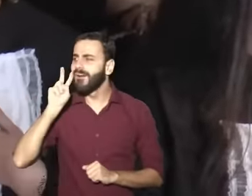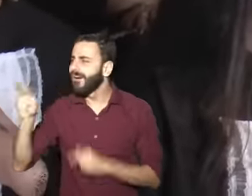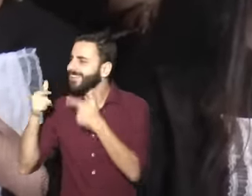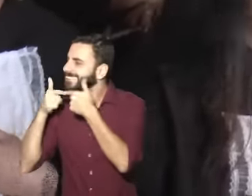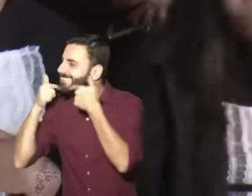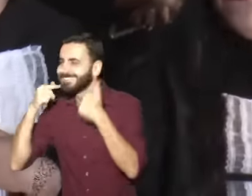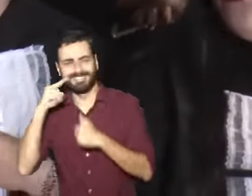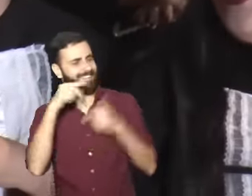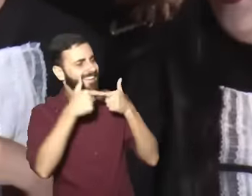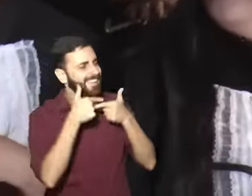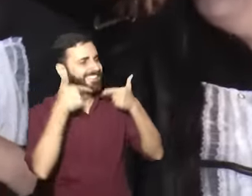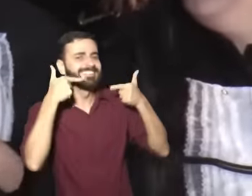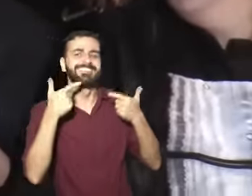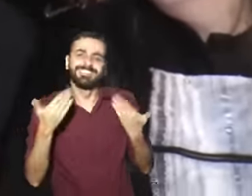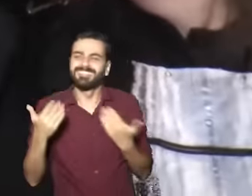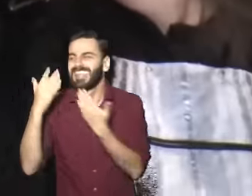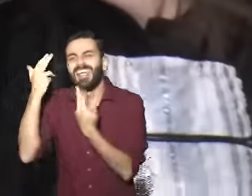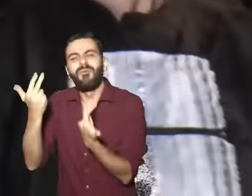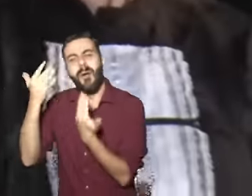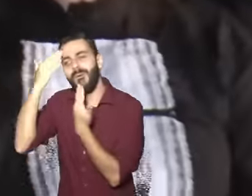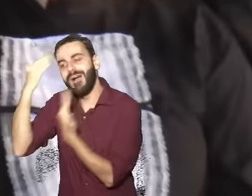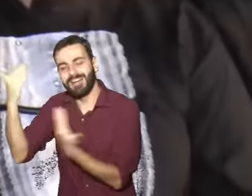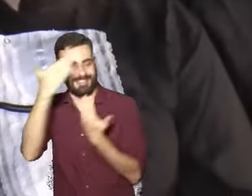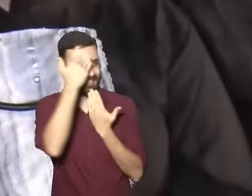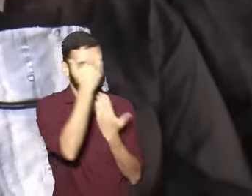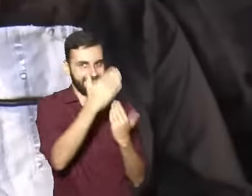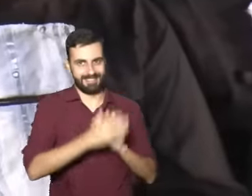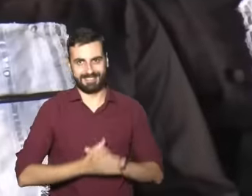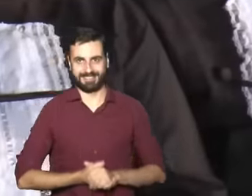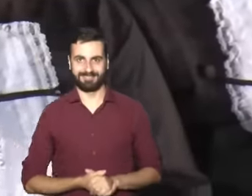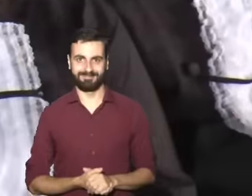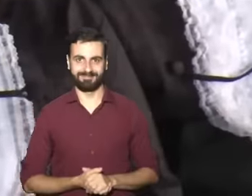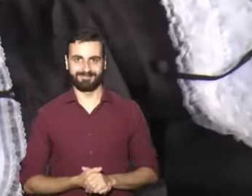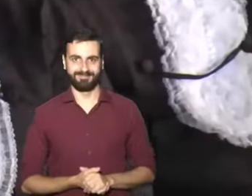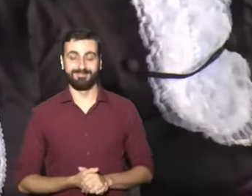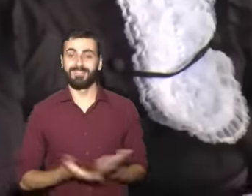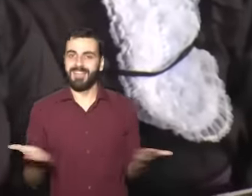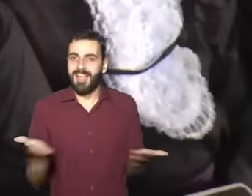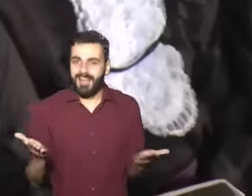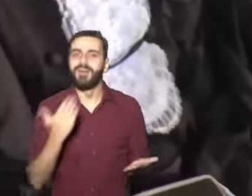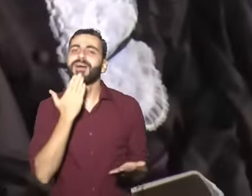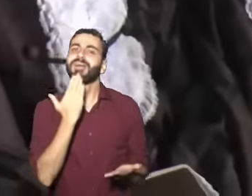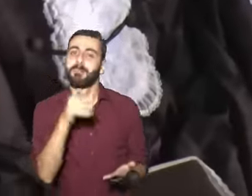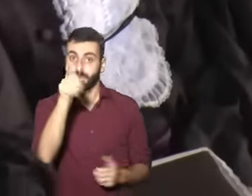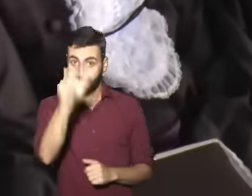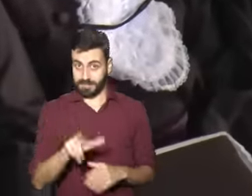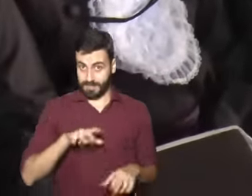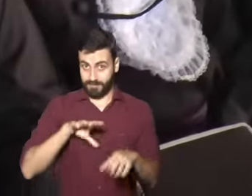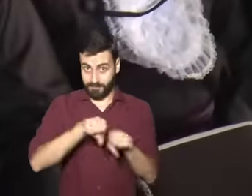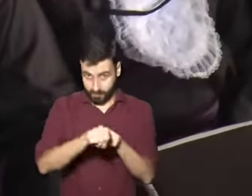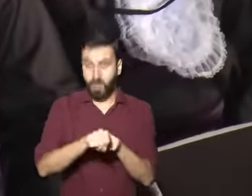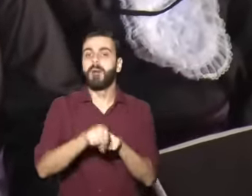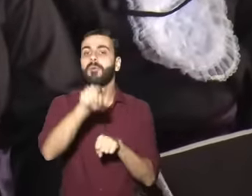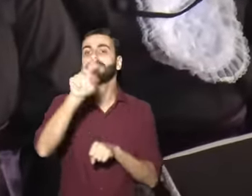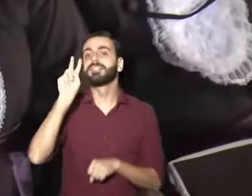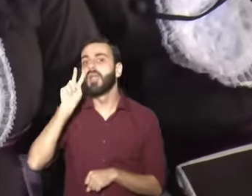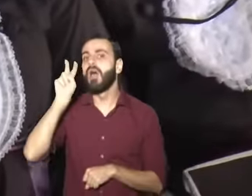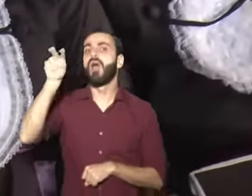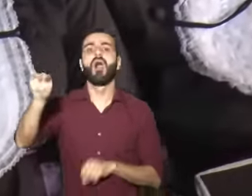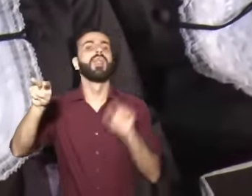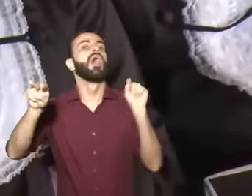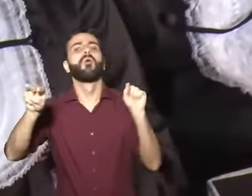a ele em forma de agradecimento. E agora eu quero te pedir, formando, que você